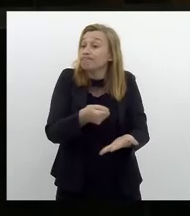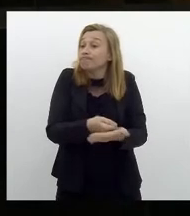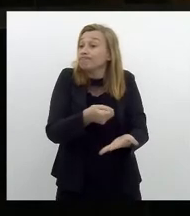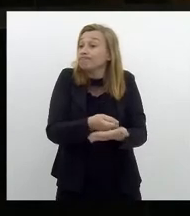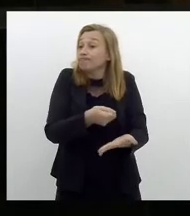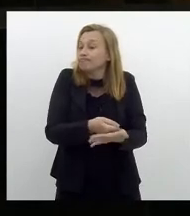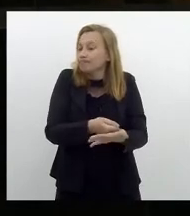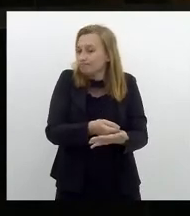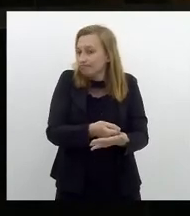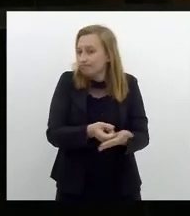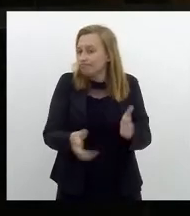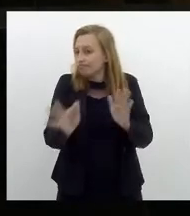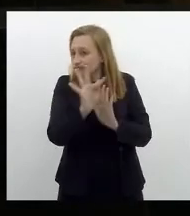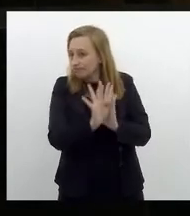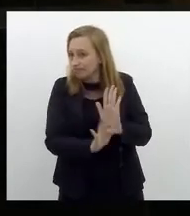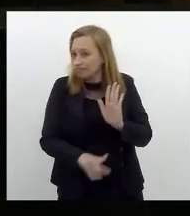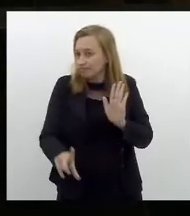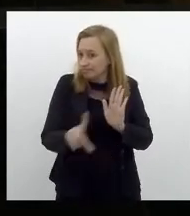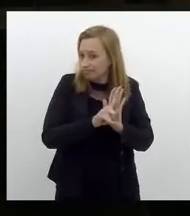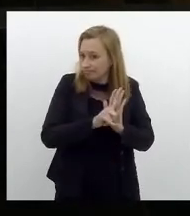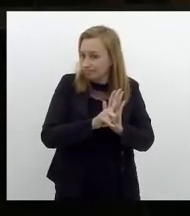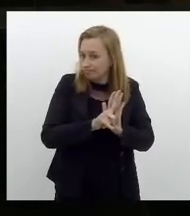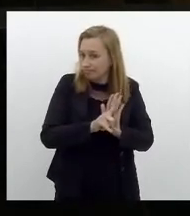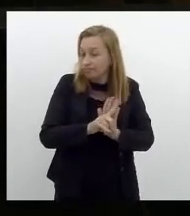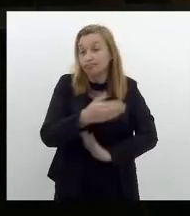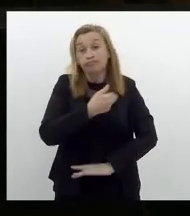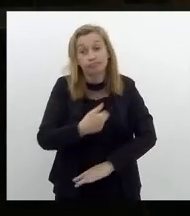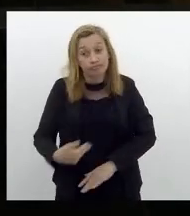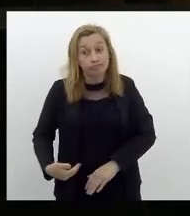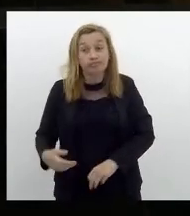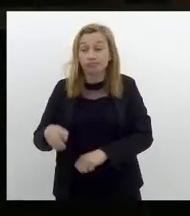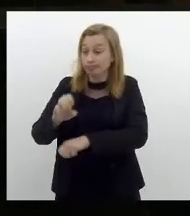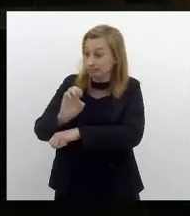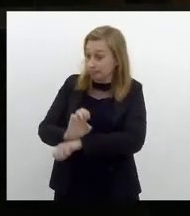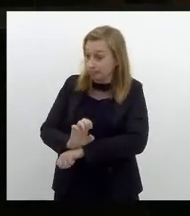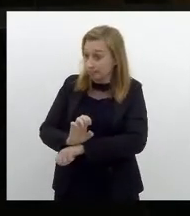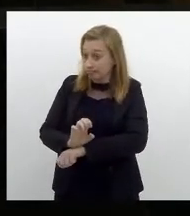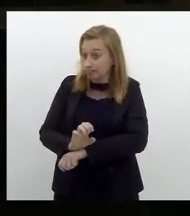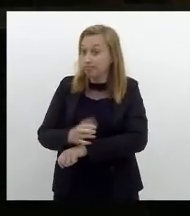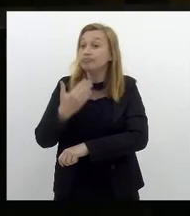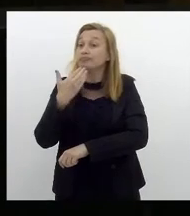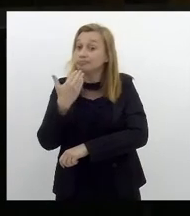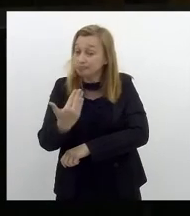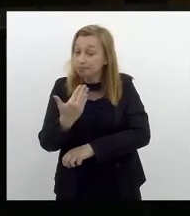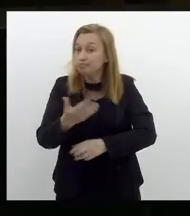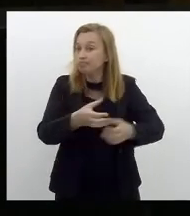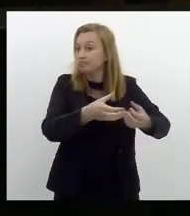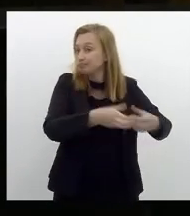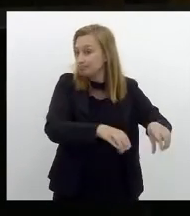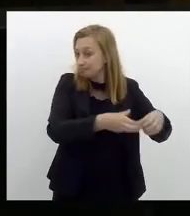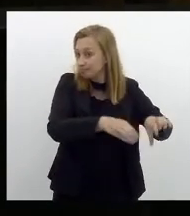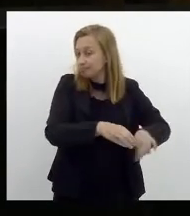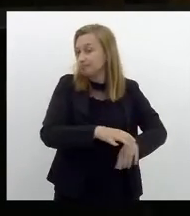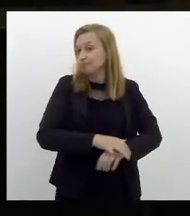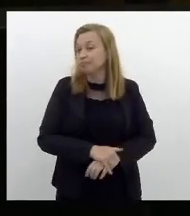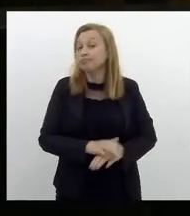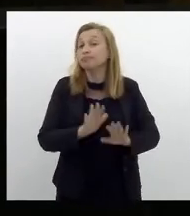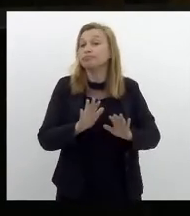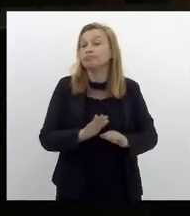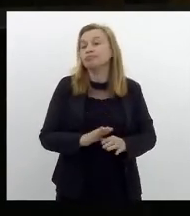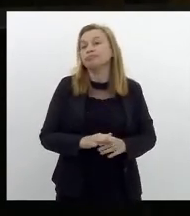porque está no texto da lei, que o governo do Estado solicite concurso público